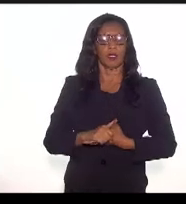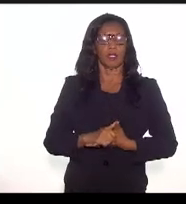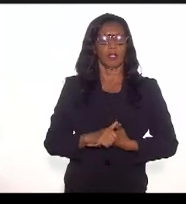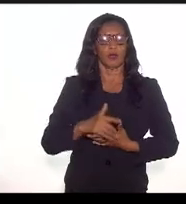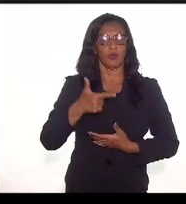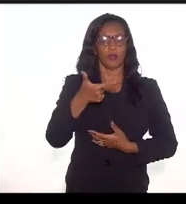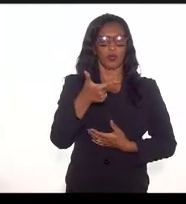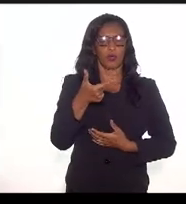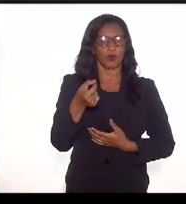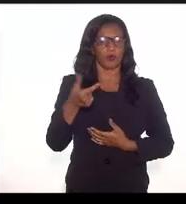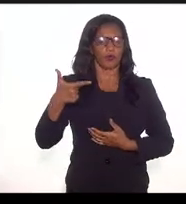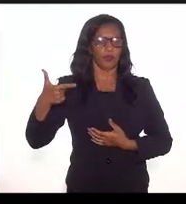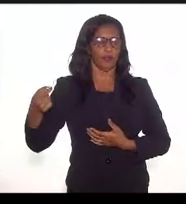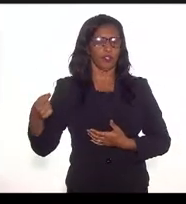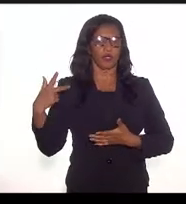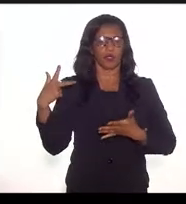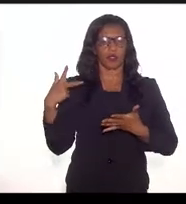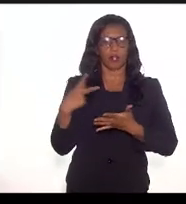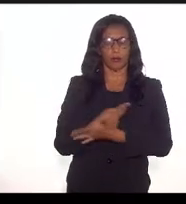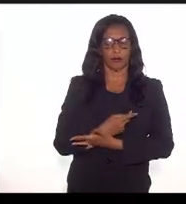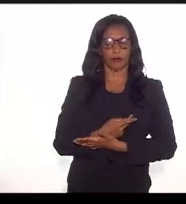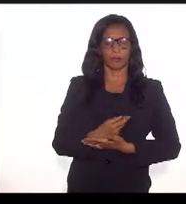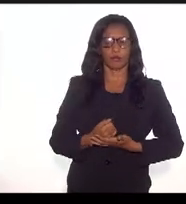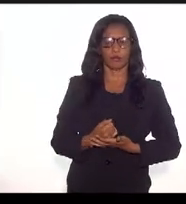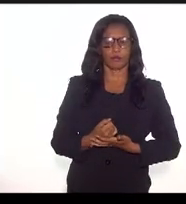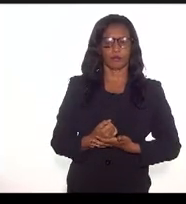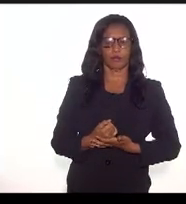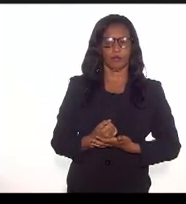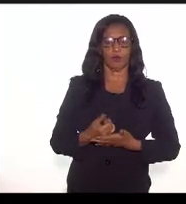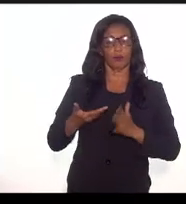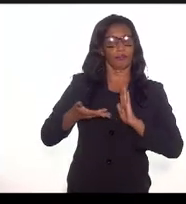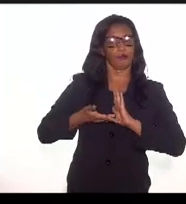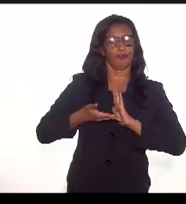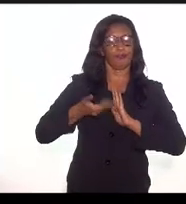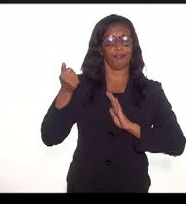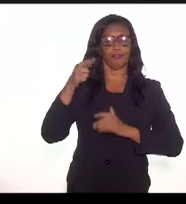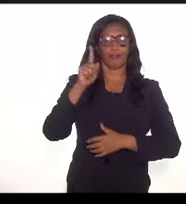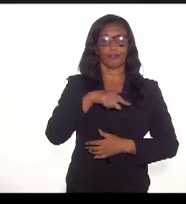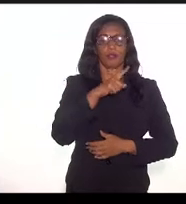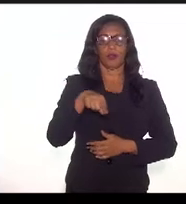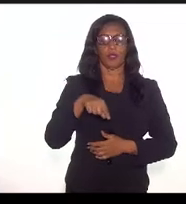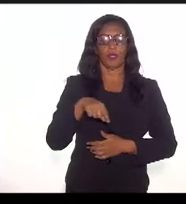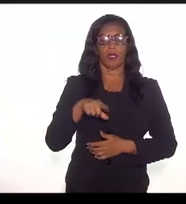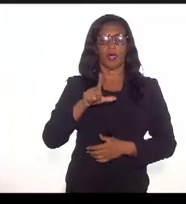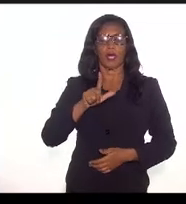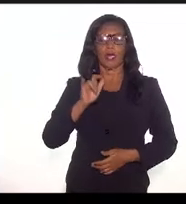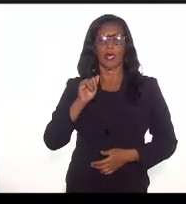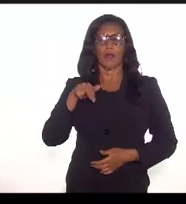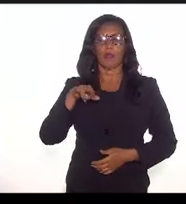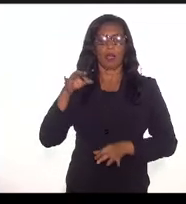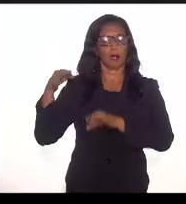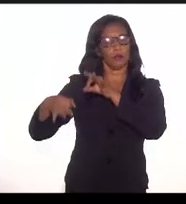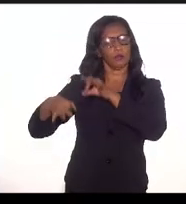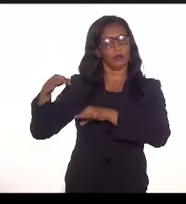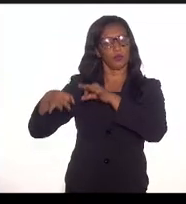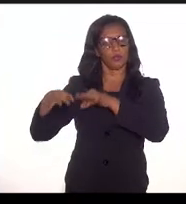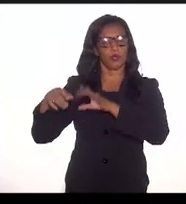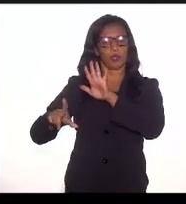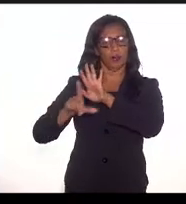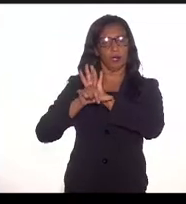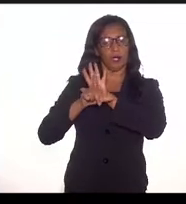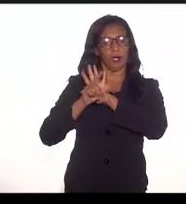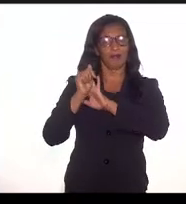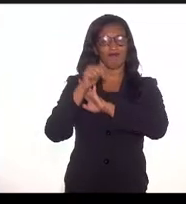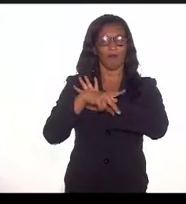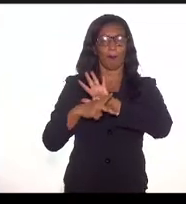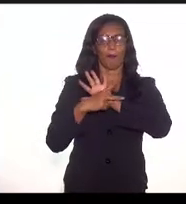de 2020, que ela está com a sua eficácia suspensa em decorrência de uma liminar do Tribunal de Justiça. Essa lei era